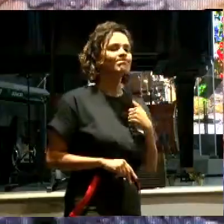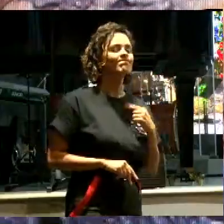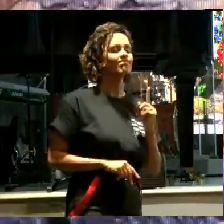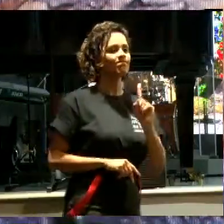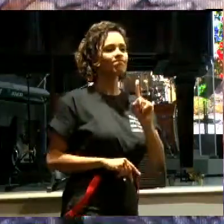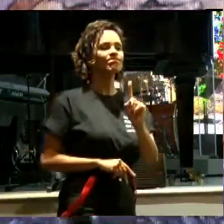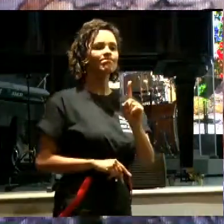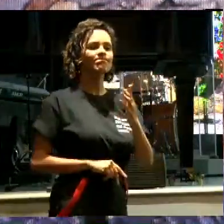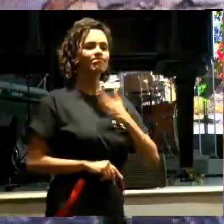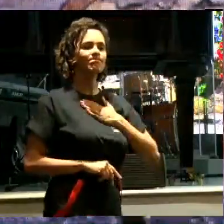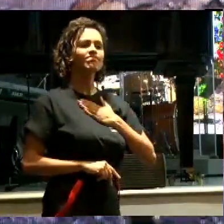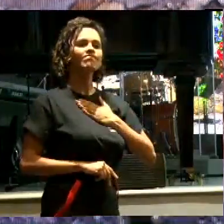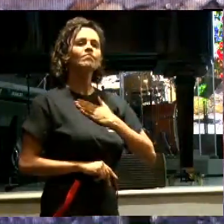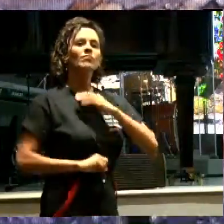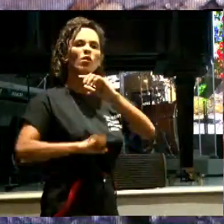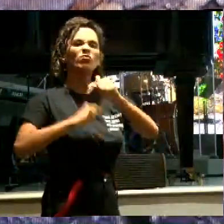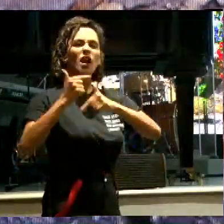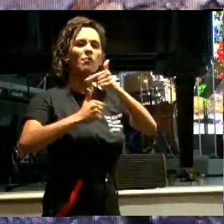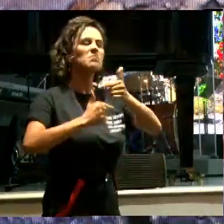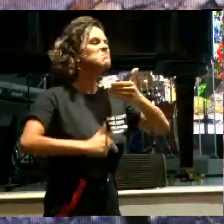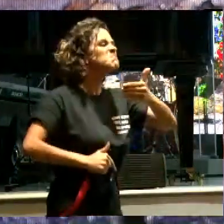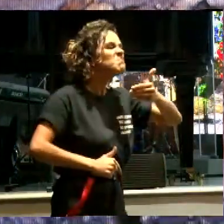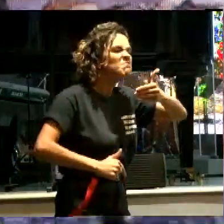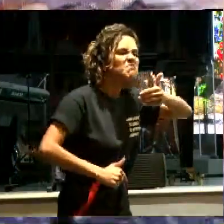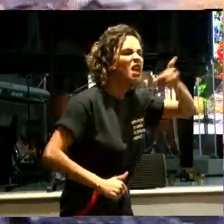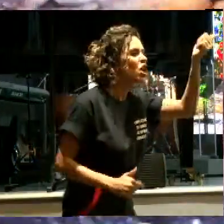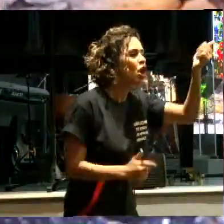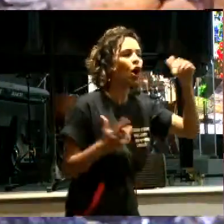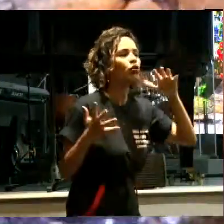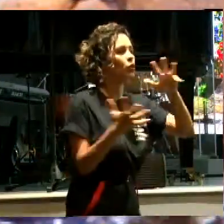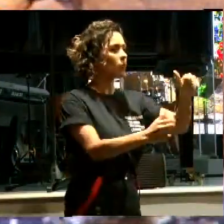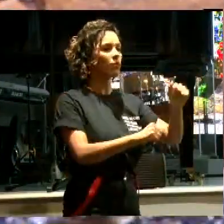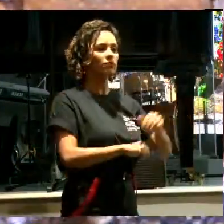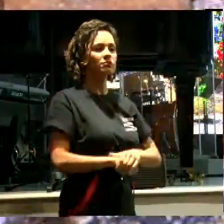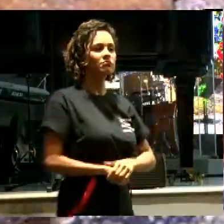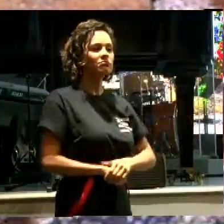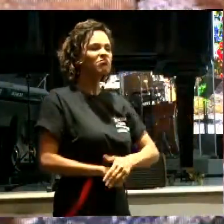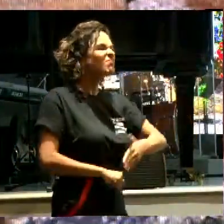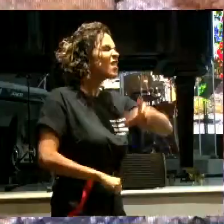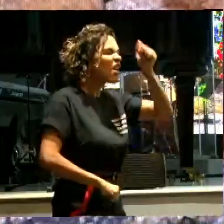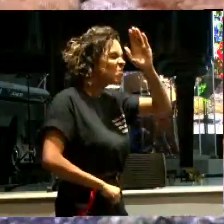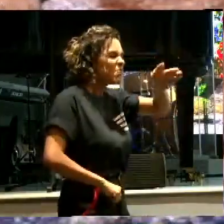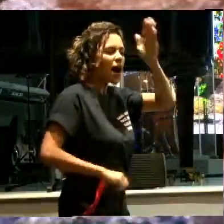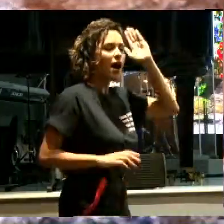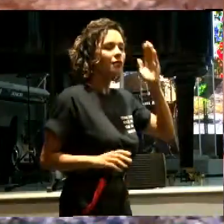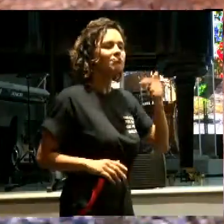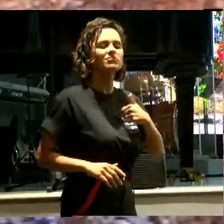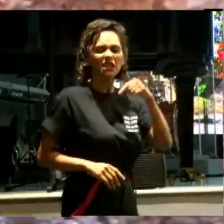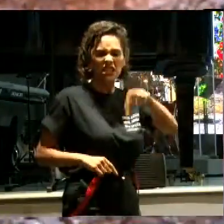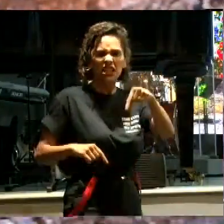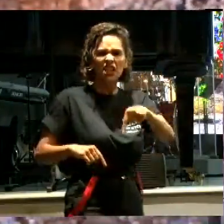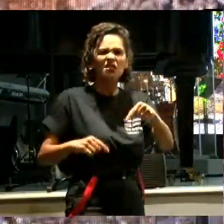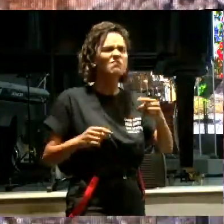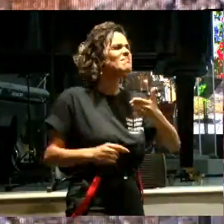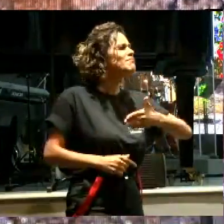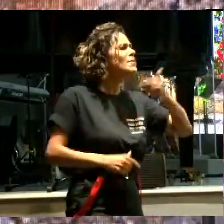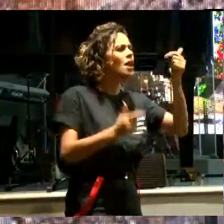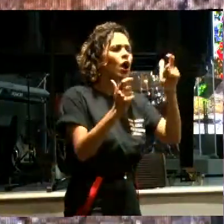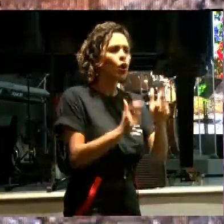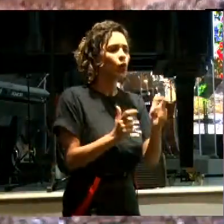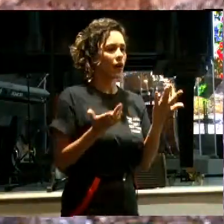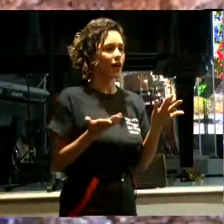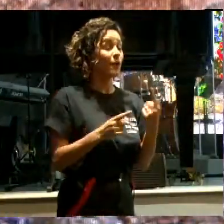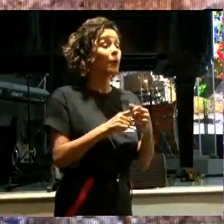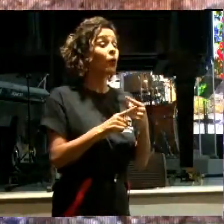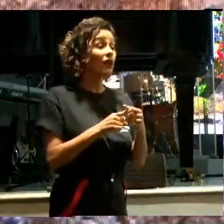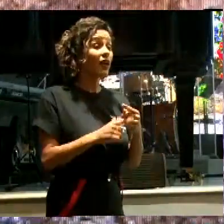é o melhor trabalho do mundo, eu estou no melhor lugar, sabe por quê? Porque aonde a gente está, a gente tem que